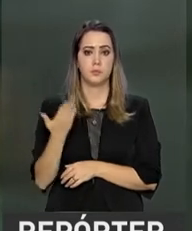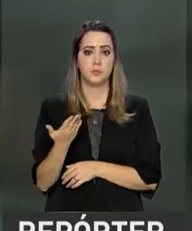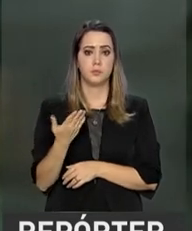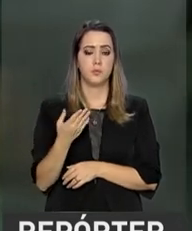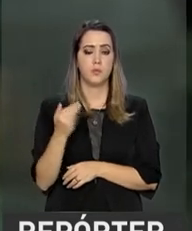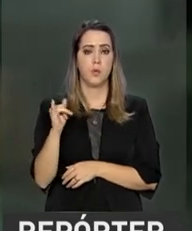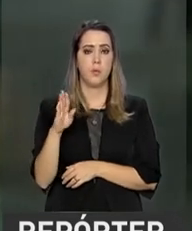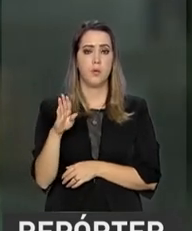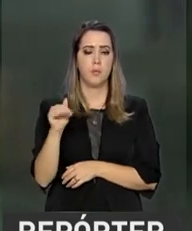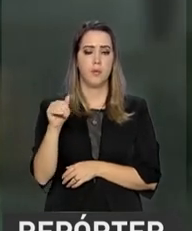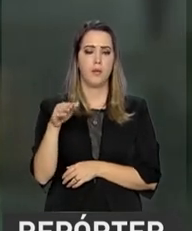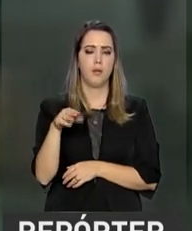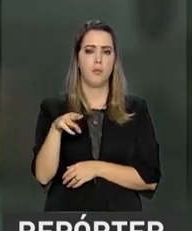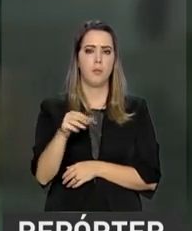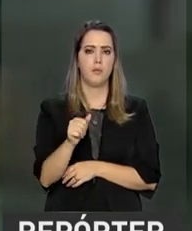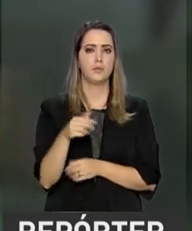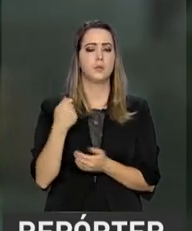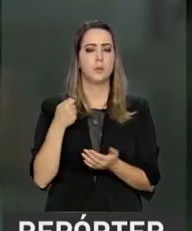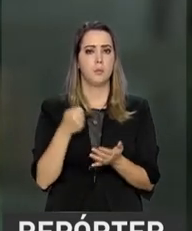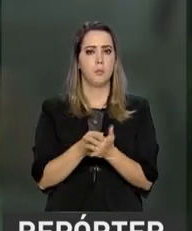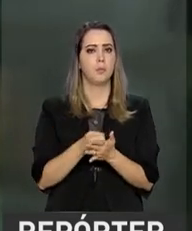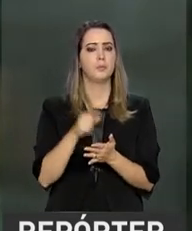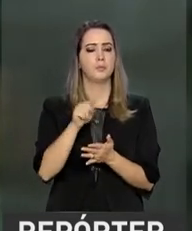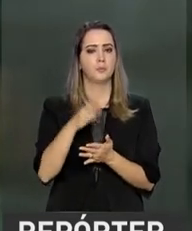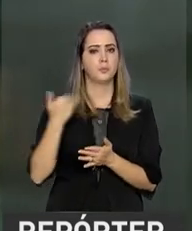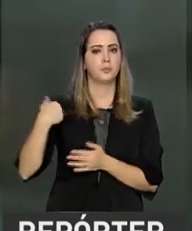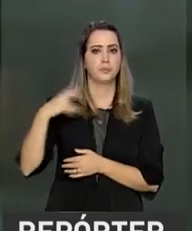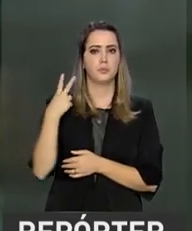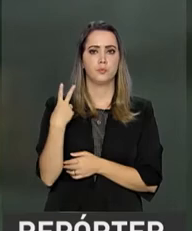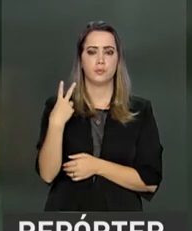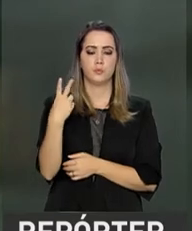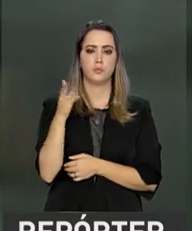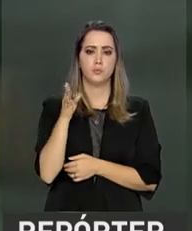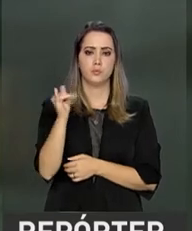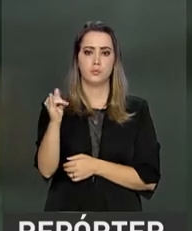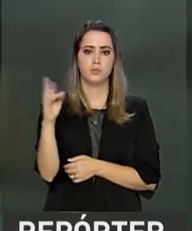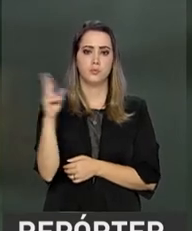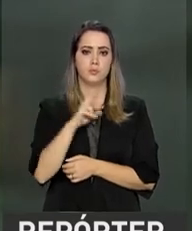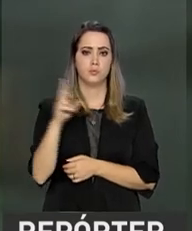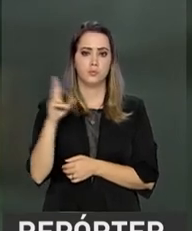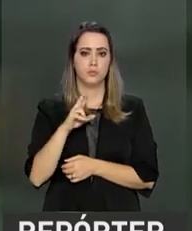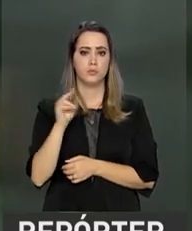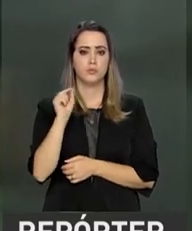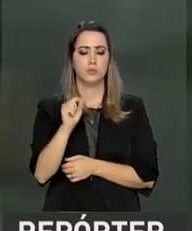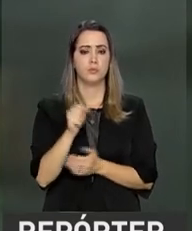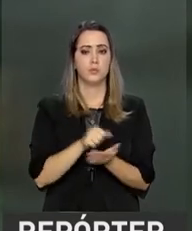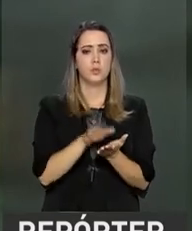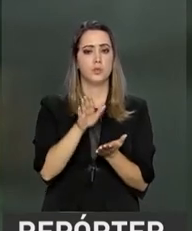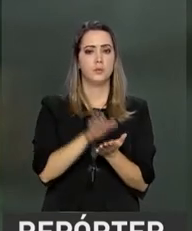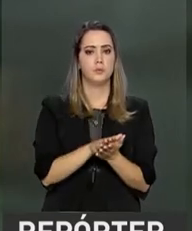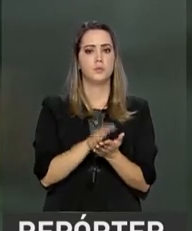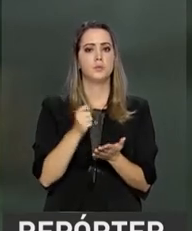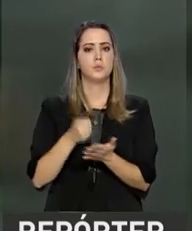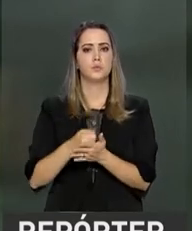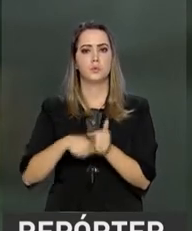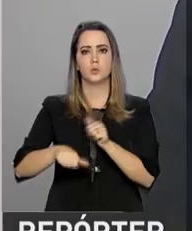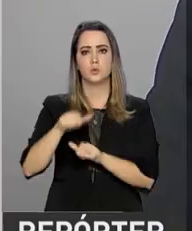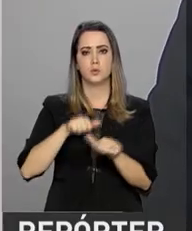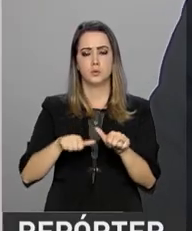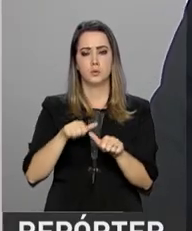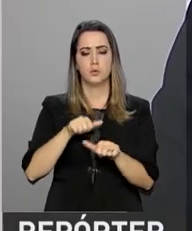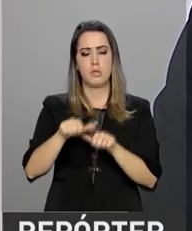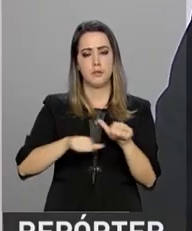ibama o potencial é de aplicação de mais de dois bilhões e 500 milhões de reais em multas a serem convertidas